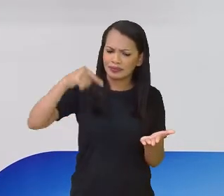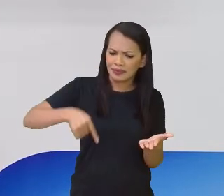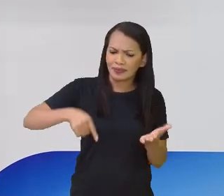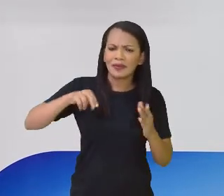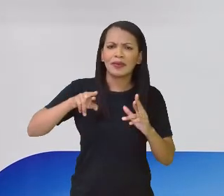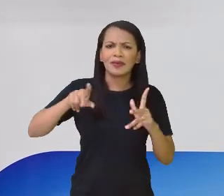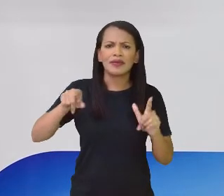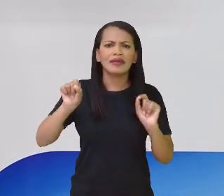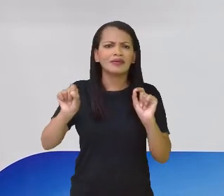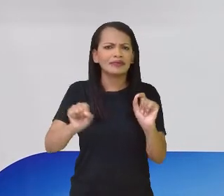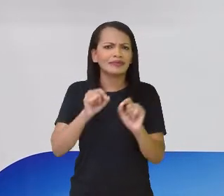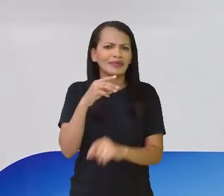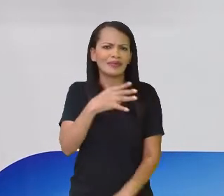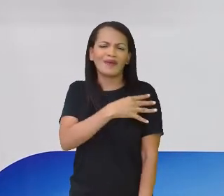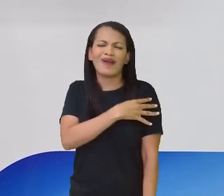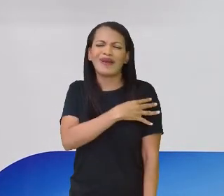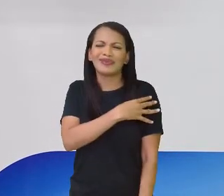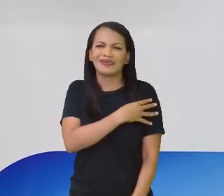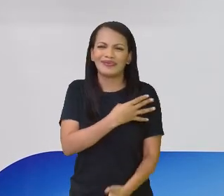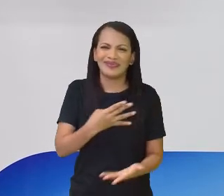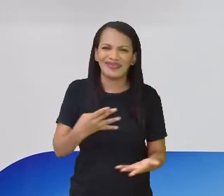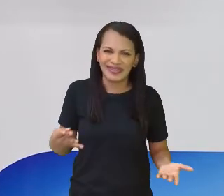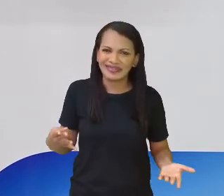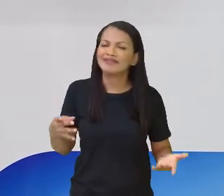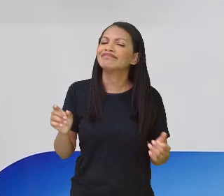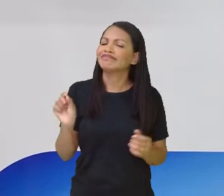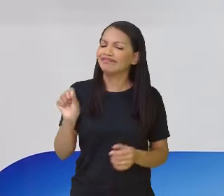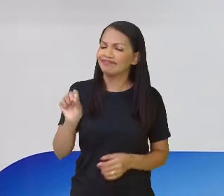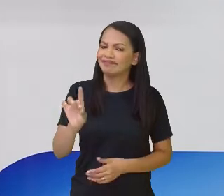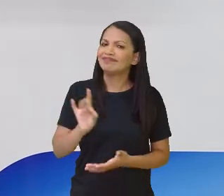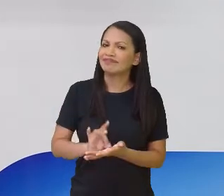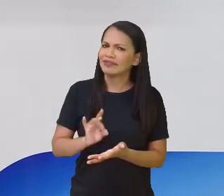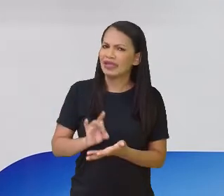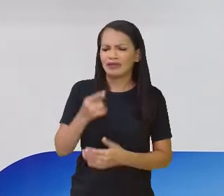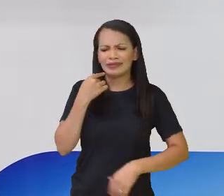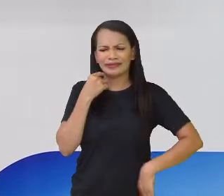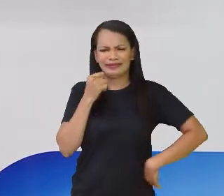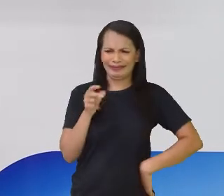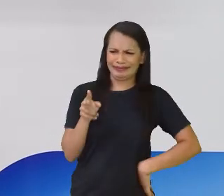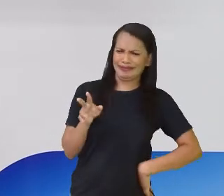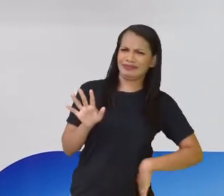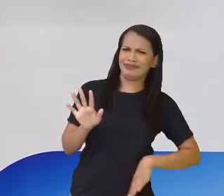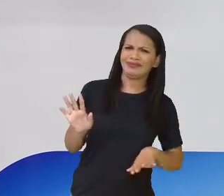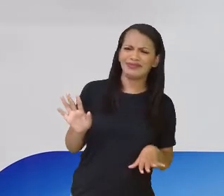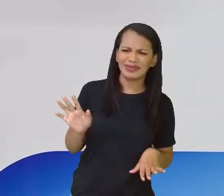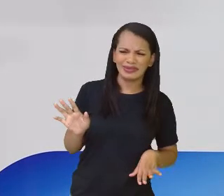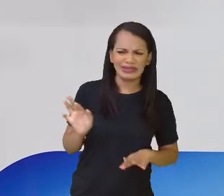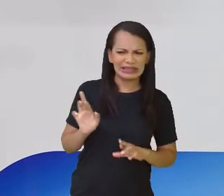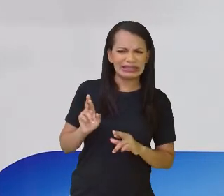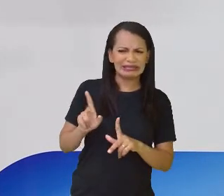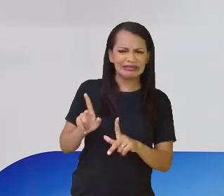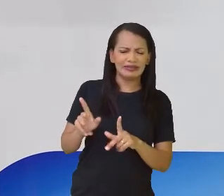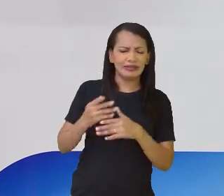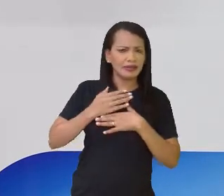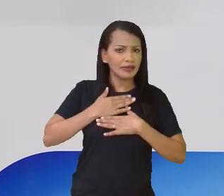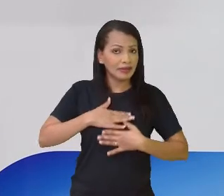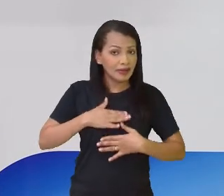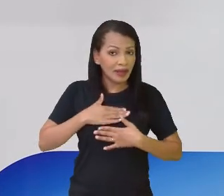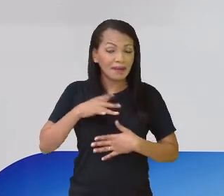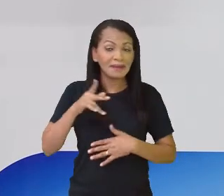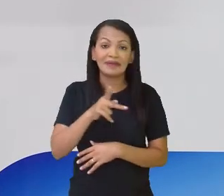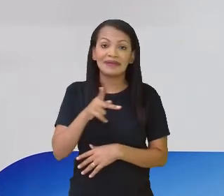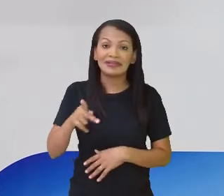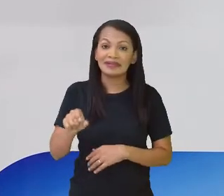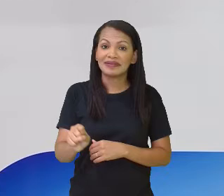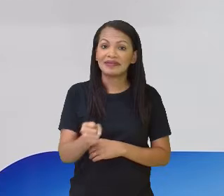estou na turma do 4º ano. Pois é, você que está me estranhando, calma, fique tranquila, a professora